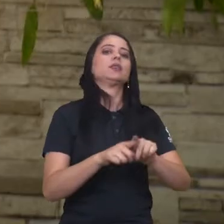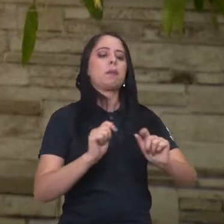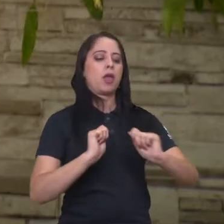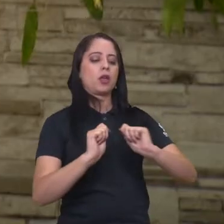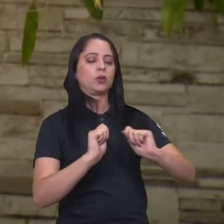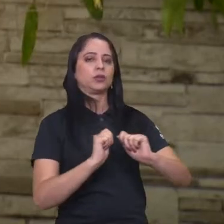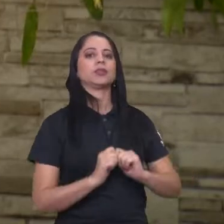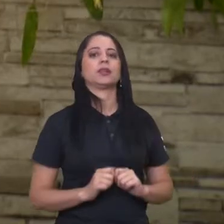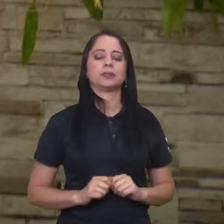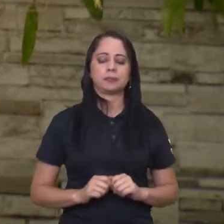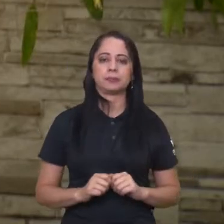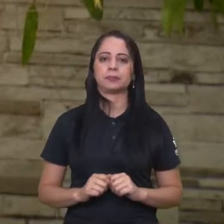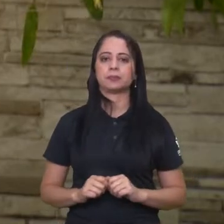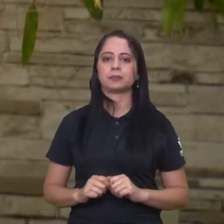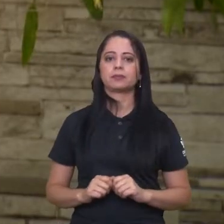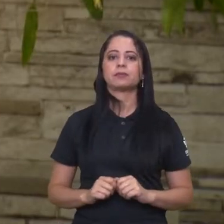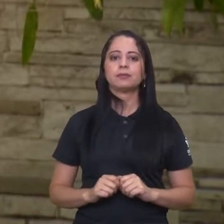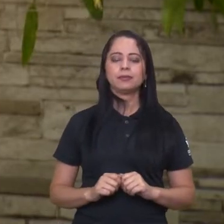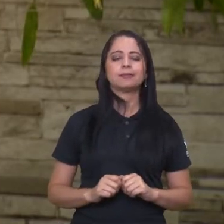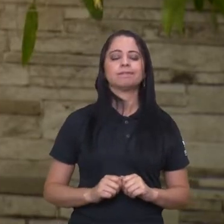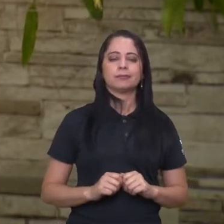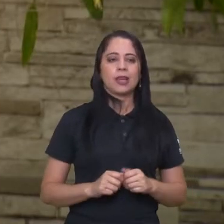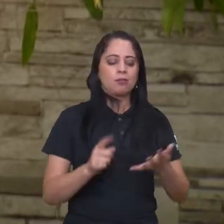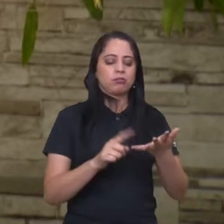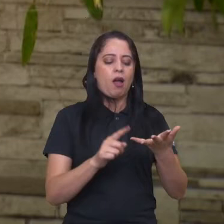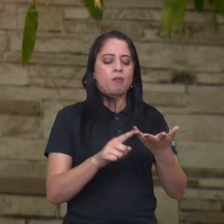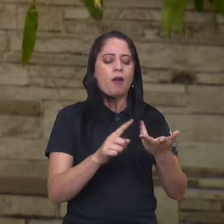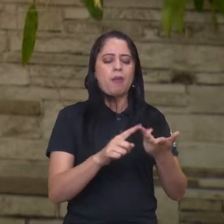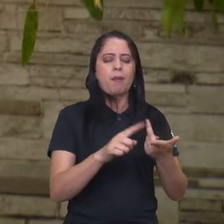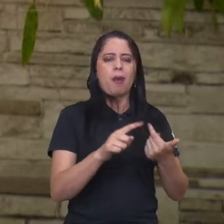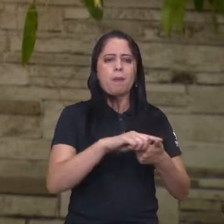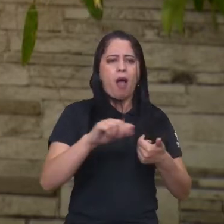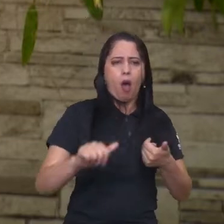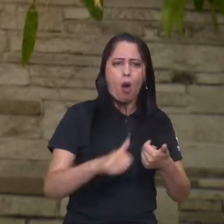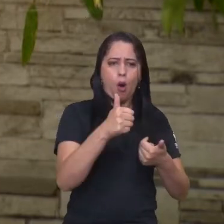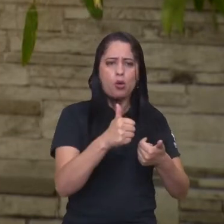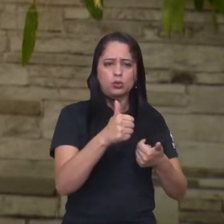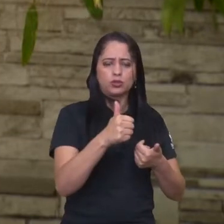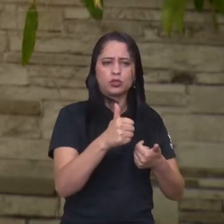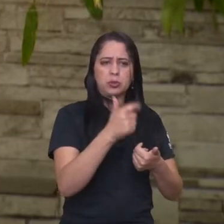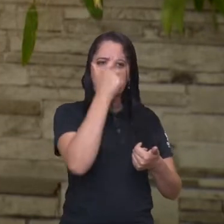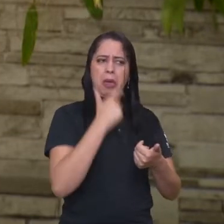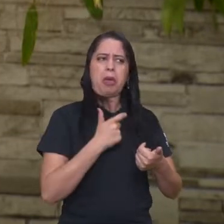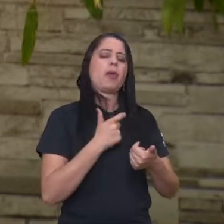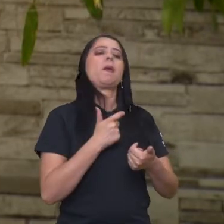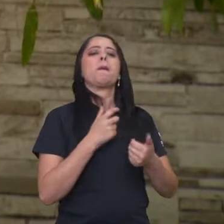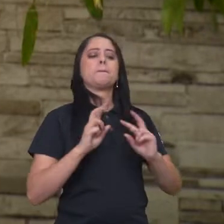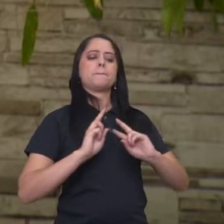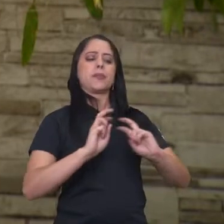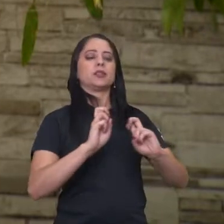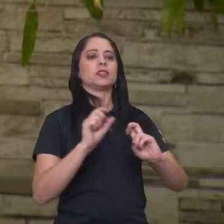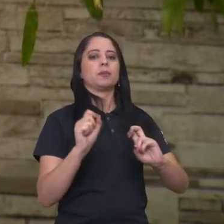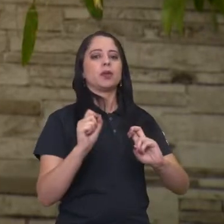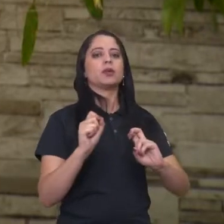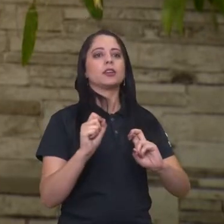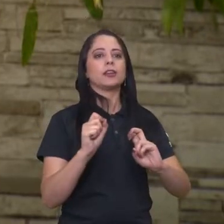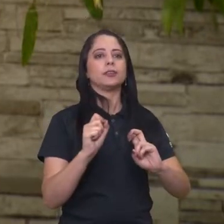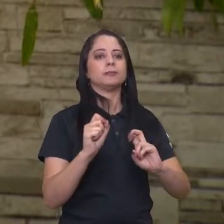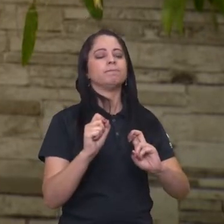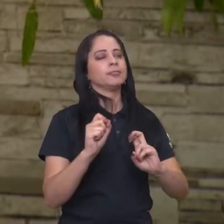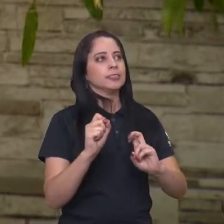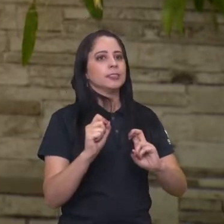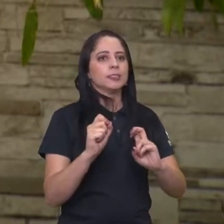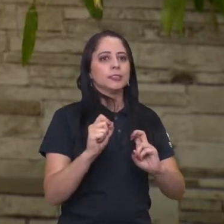Os principais ganhos, assim, que eu vejo que foi muito grande para mim é essa força, assim, do pensamento